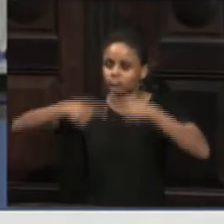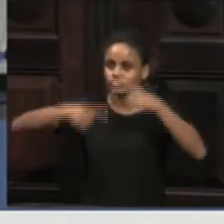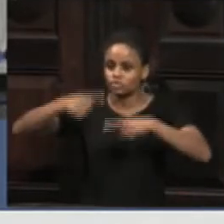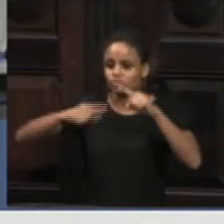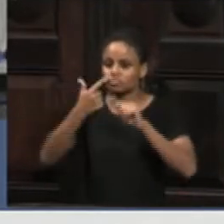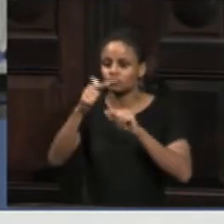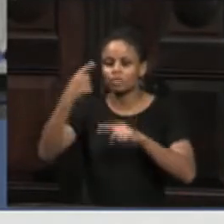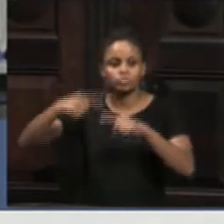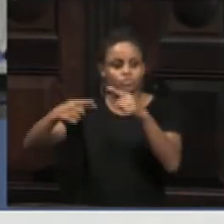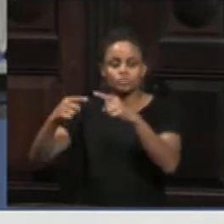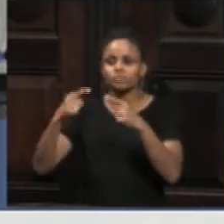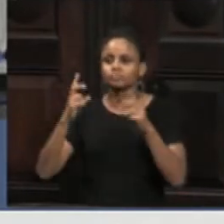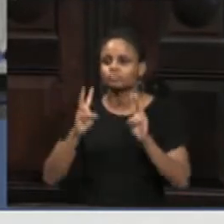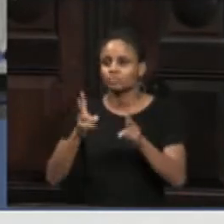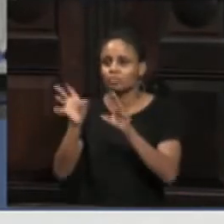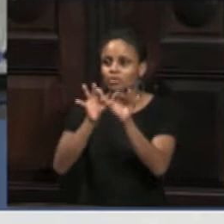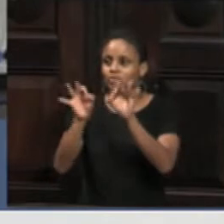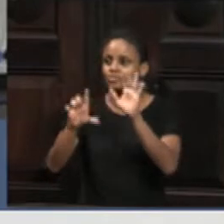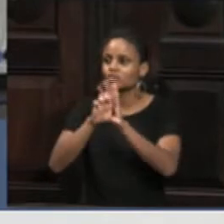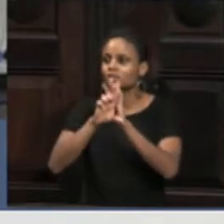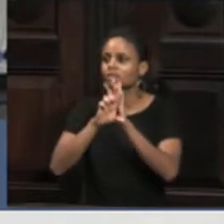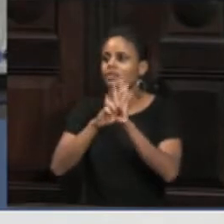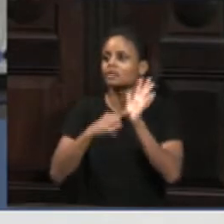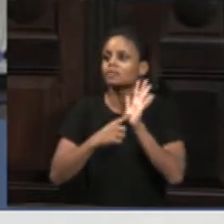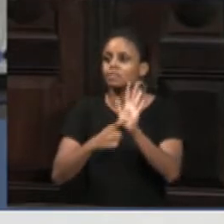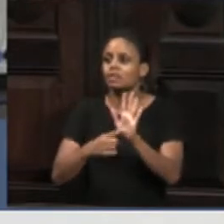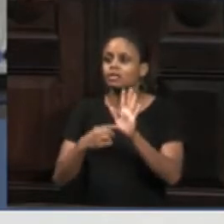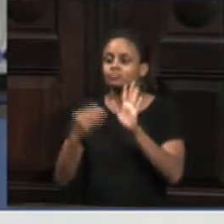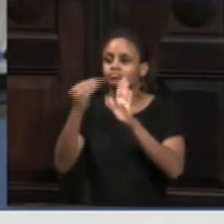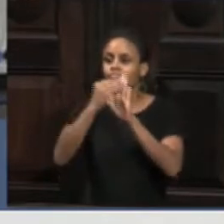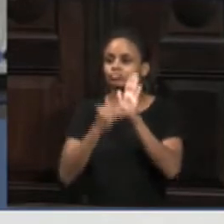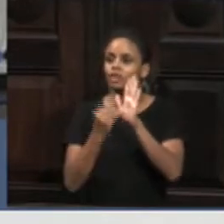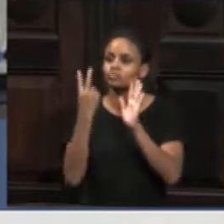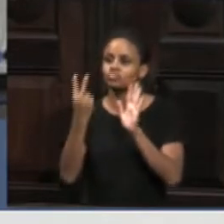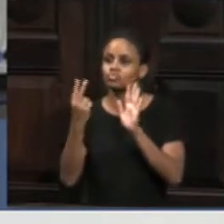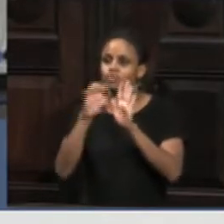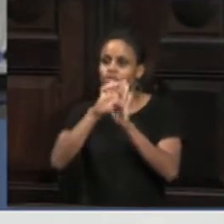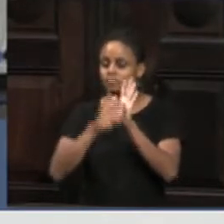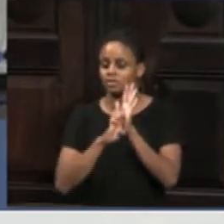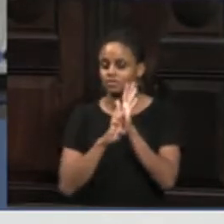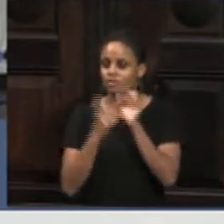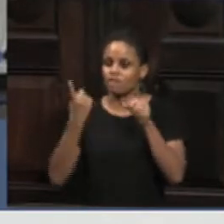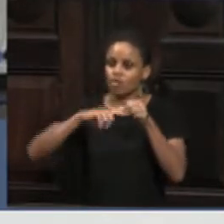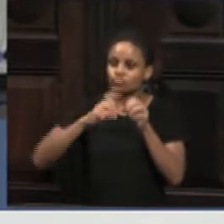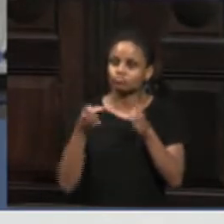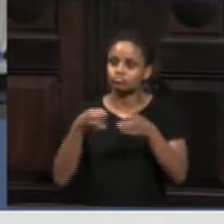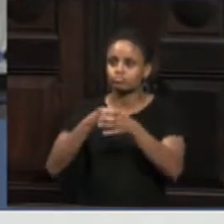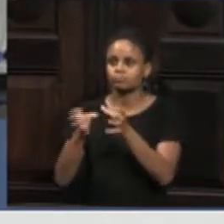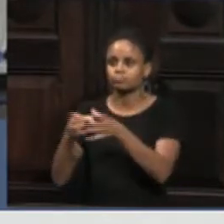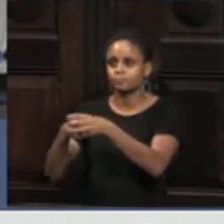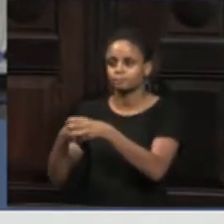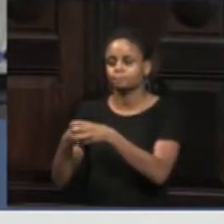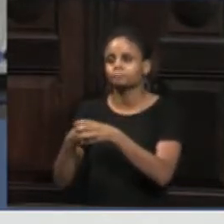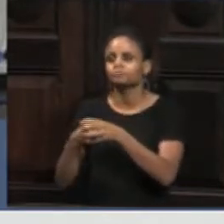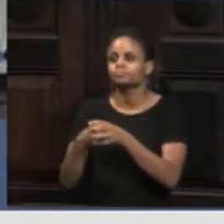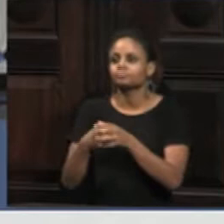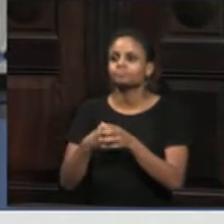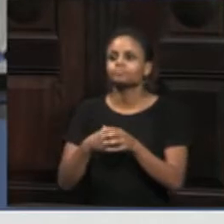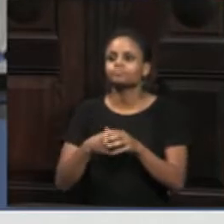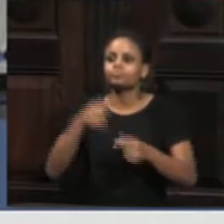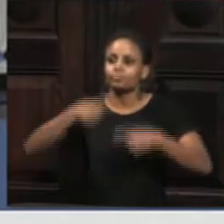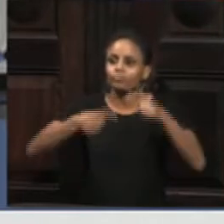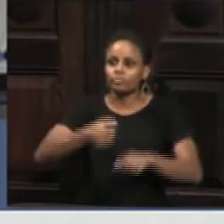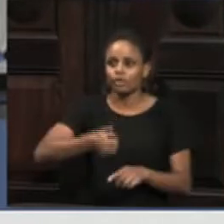discutir, encerra da discussão, a presente proposta recebeu 2 emendas e retorna às comissões. Em discussão única, indicação